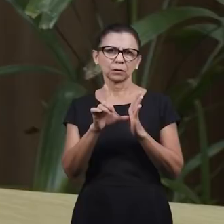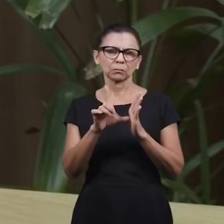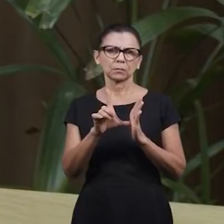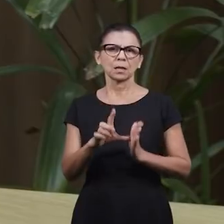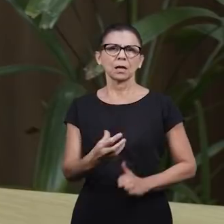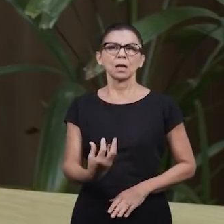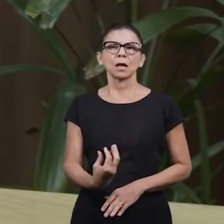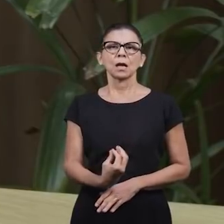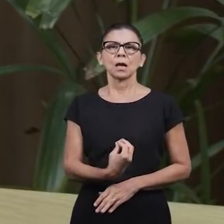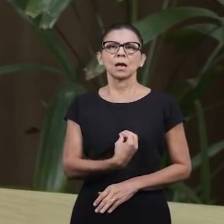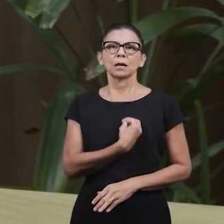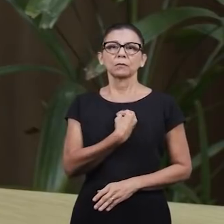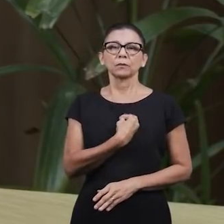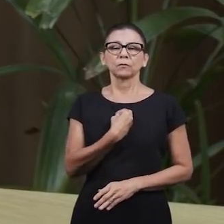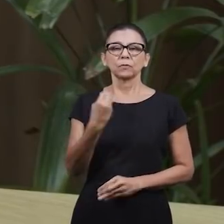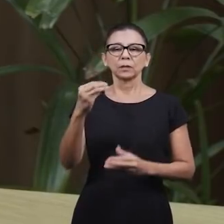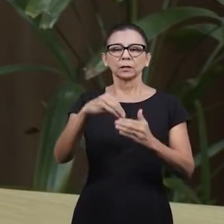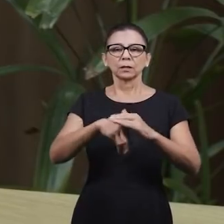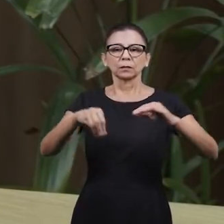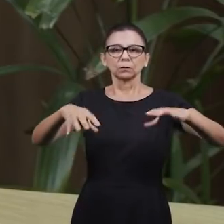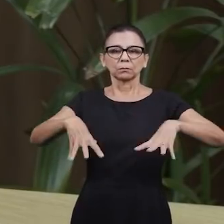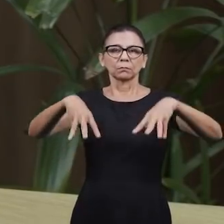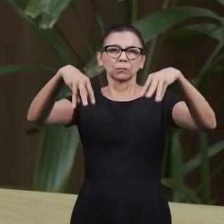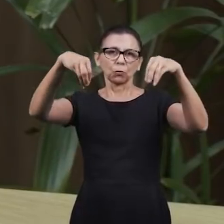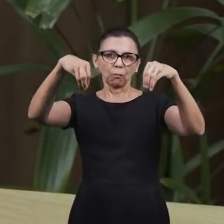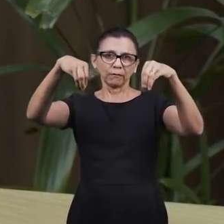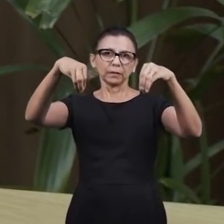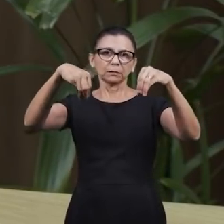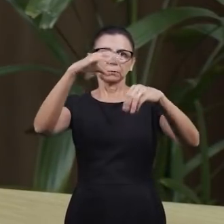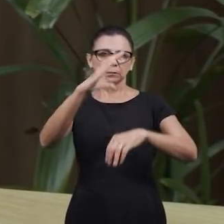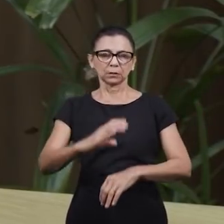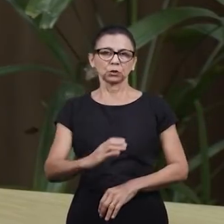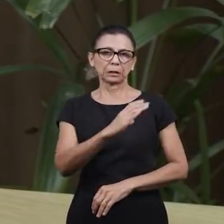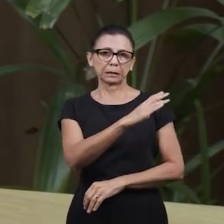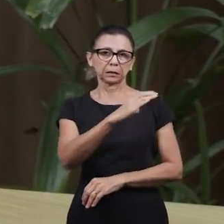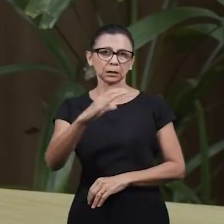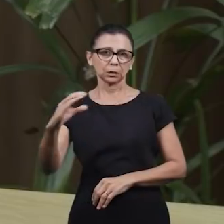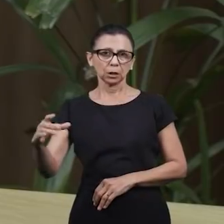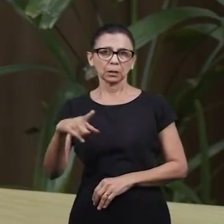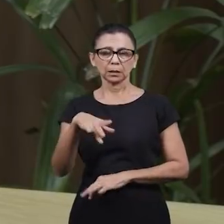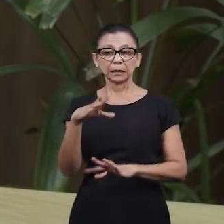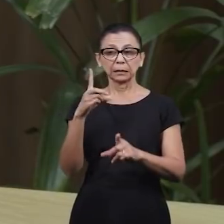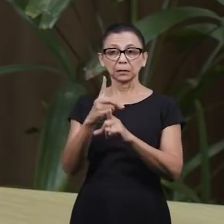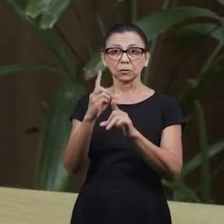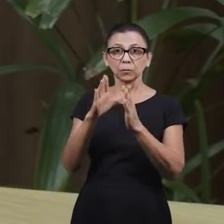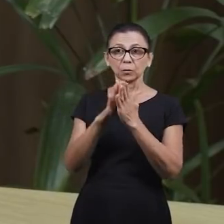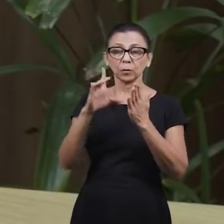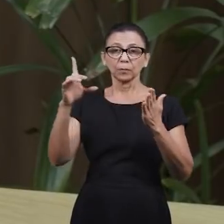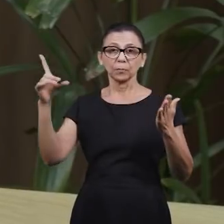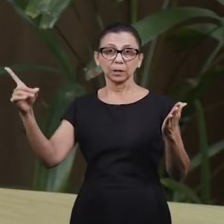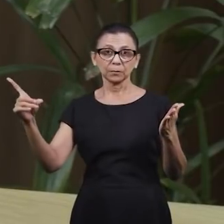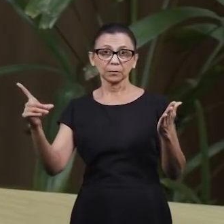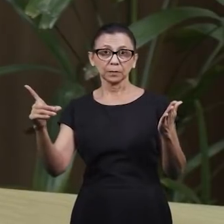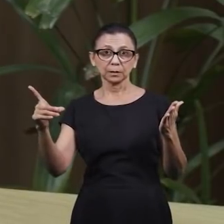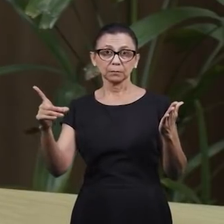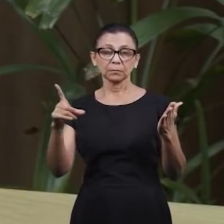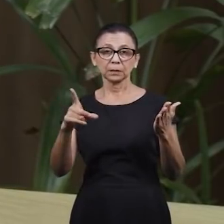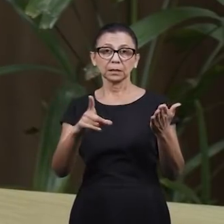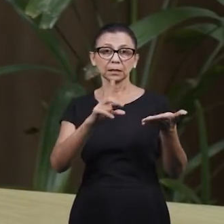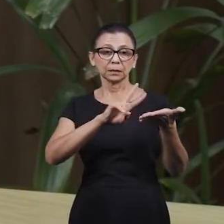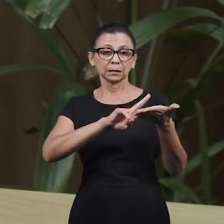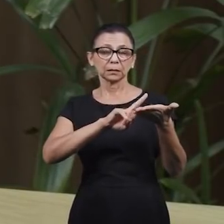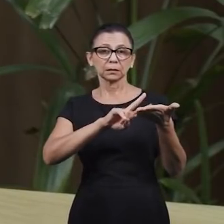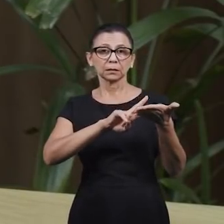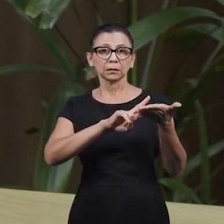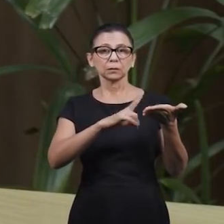e traduziu a Bíblia para o alemão, que era o idioma mais falado da época. E assim, hoje